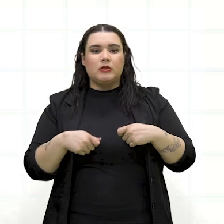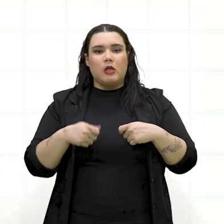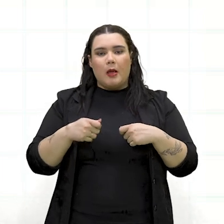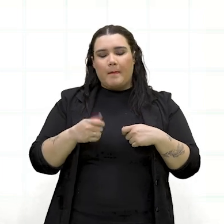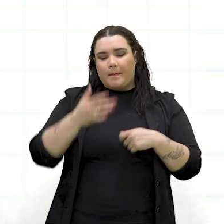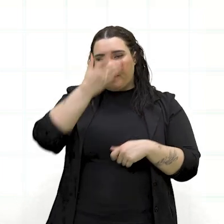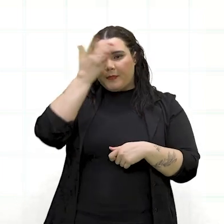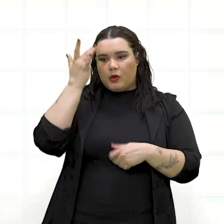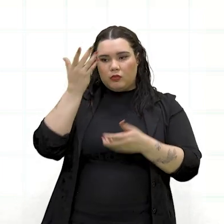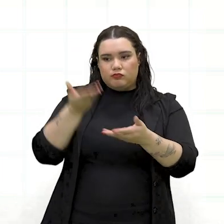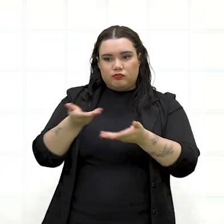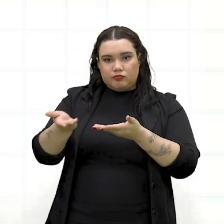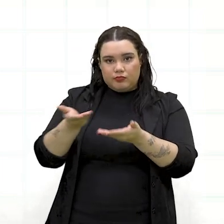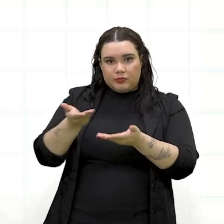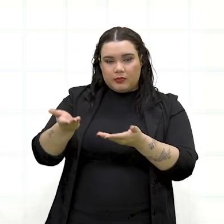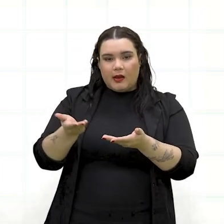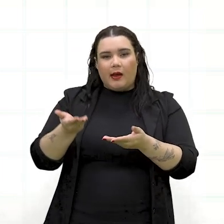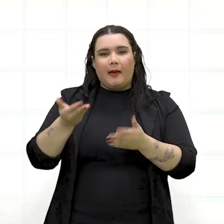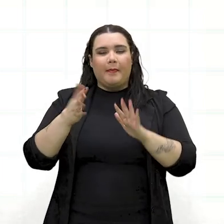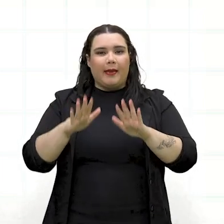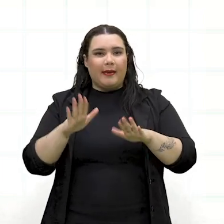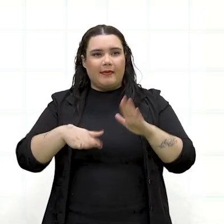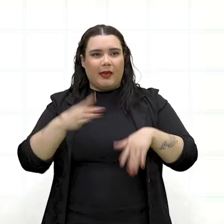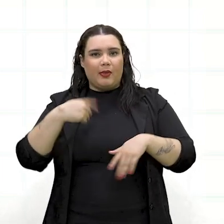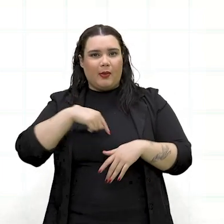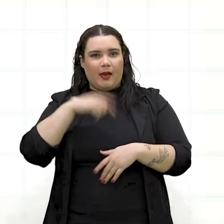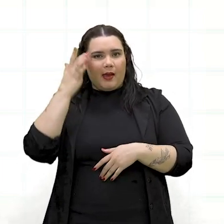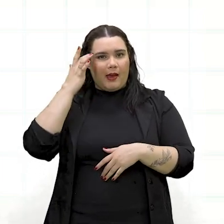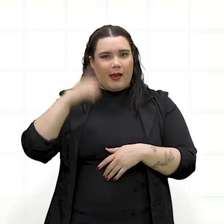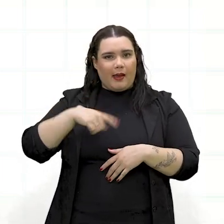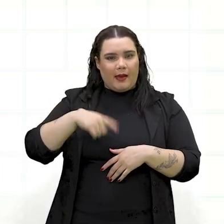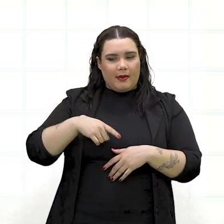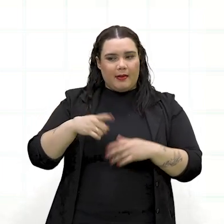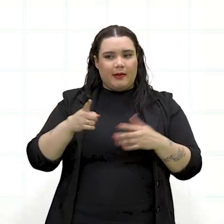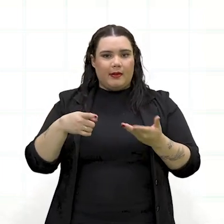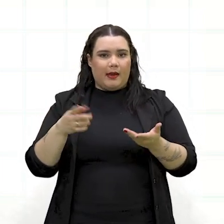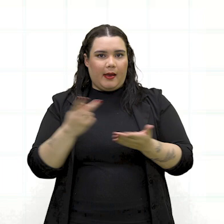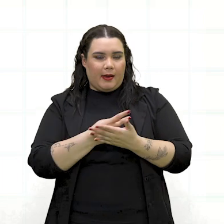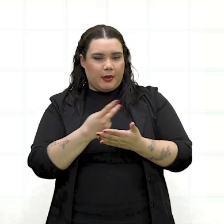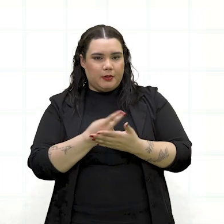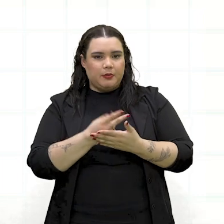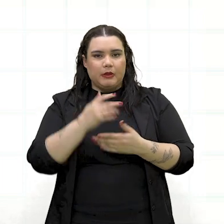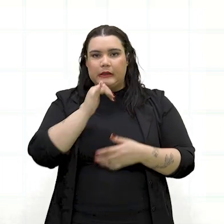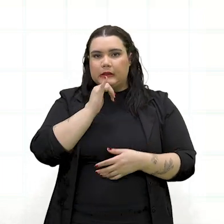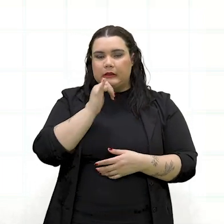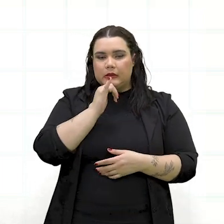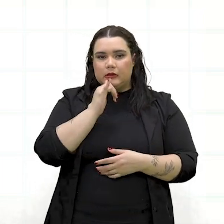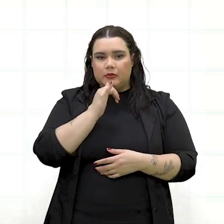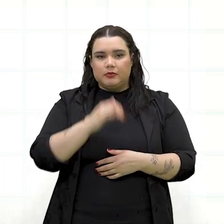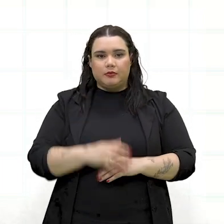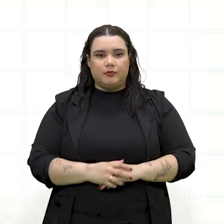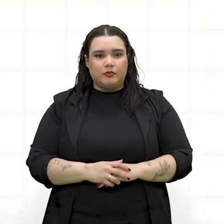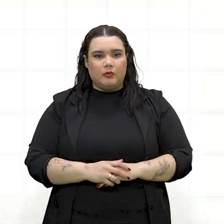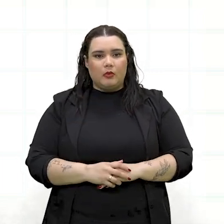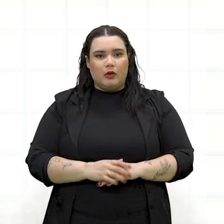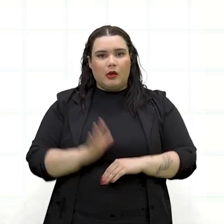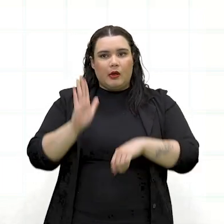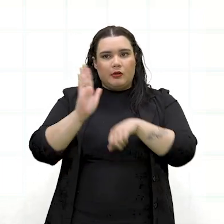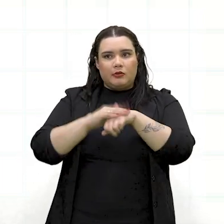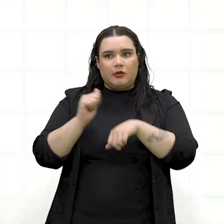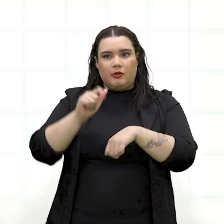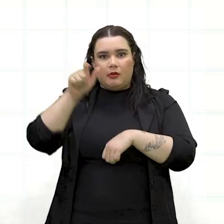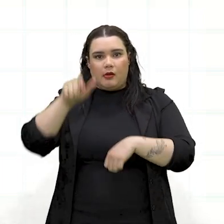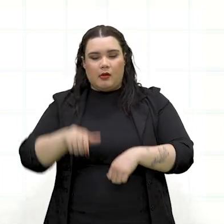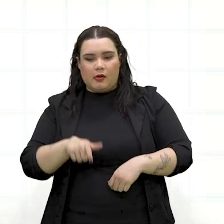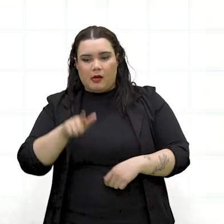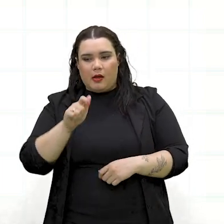pessoas e a forma como às vezes a gente acha que é a forma incorreta. Por exemplo, não pode chamar o garçom de garçom quando